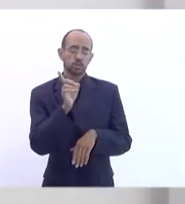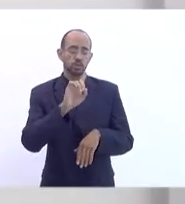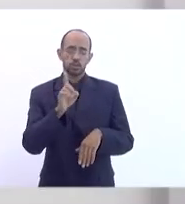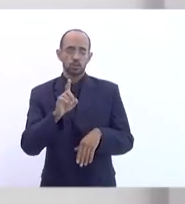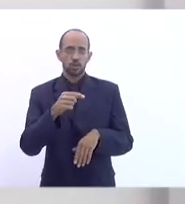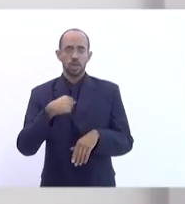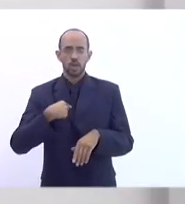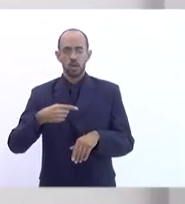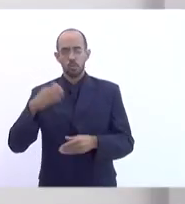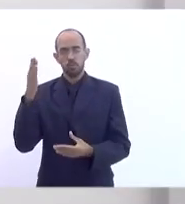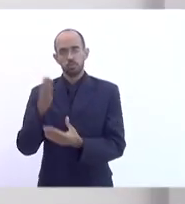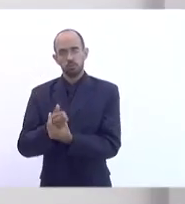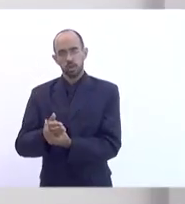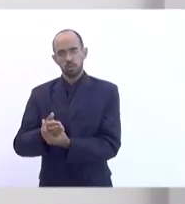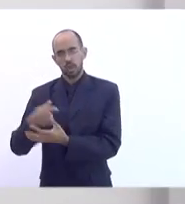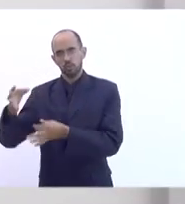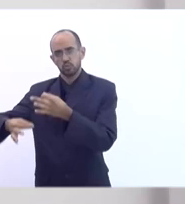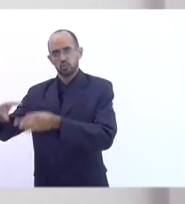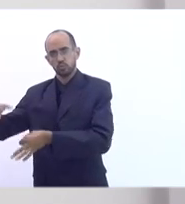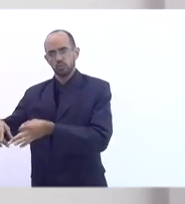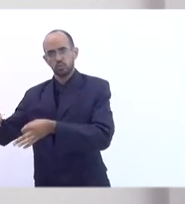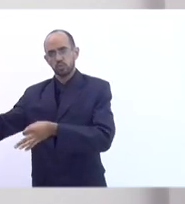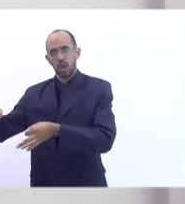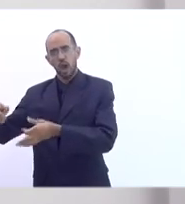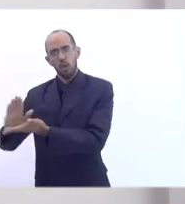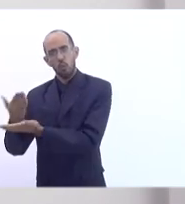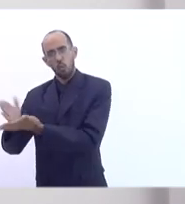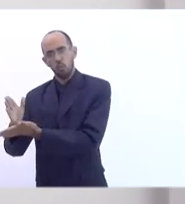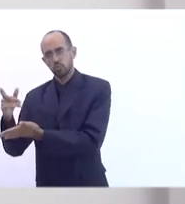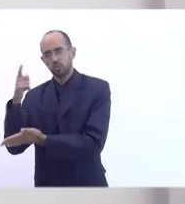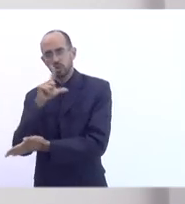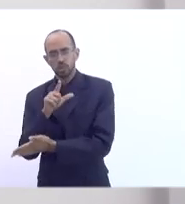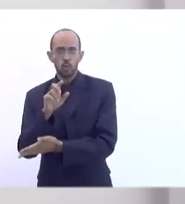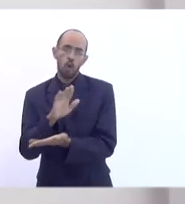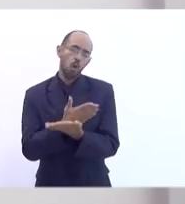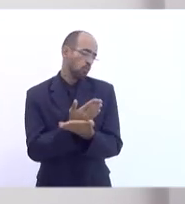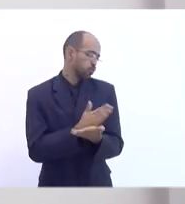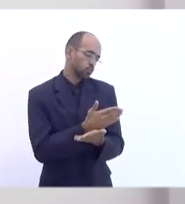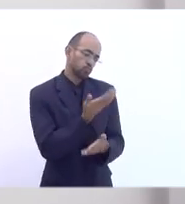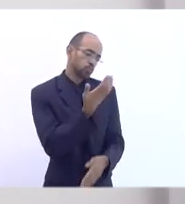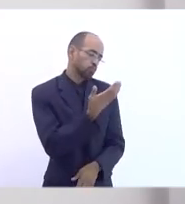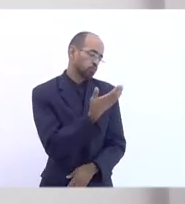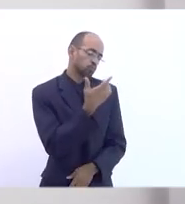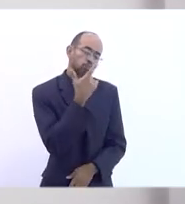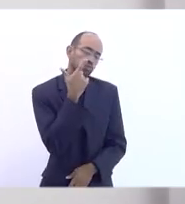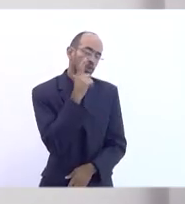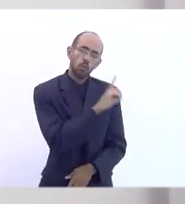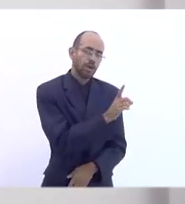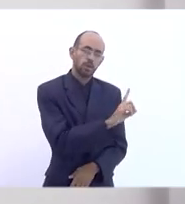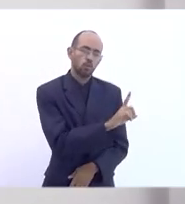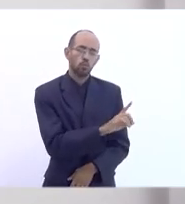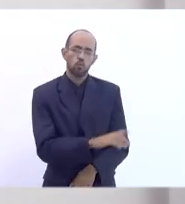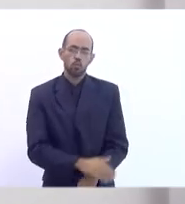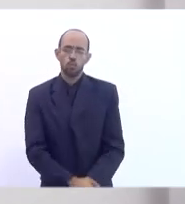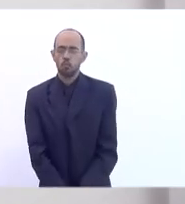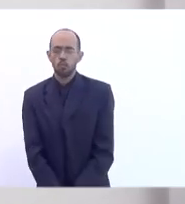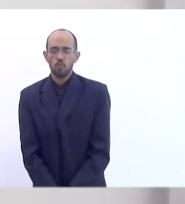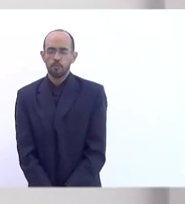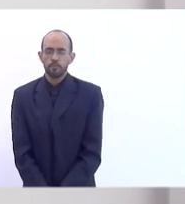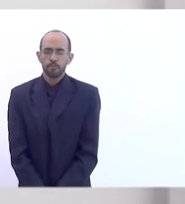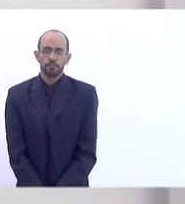com a mesma causa dele eu ganho e ele não ganha e aqueles pontos